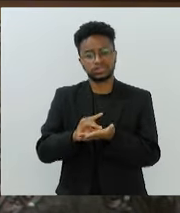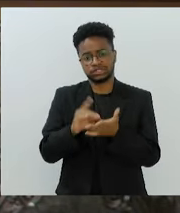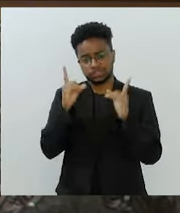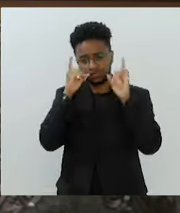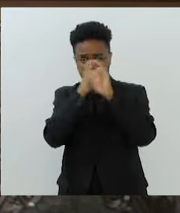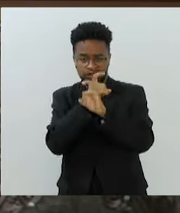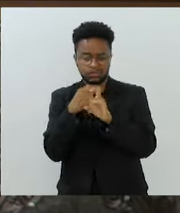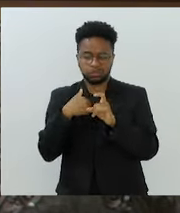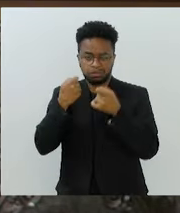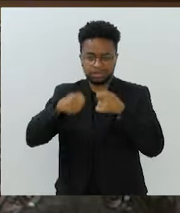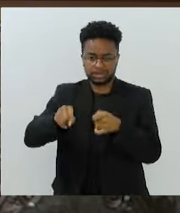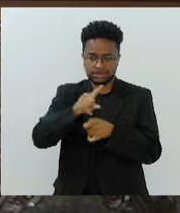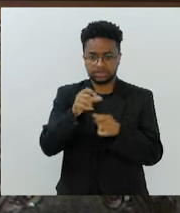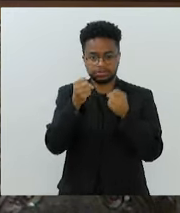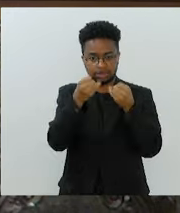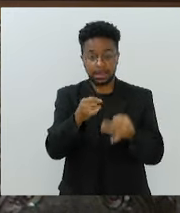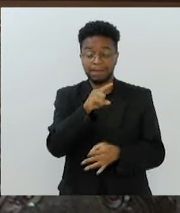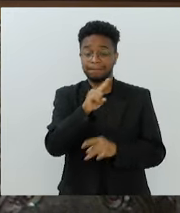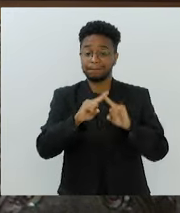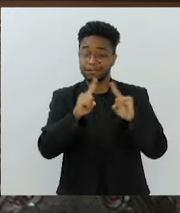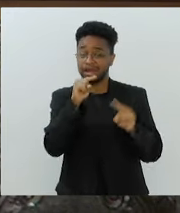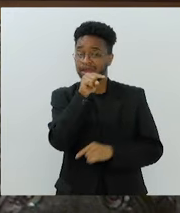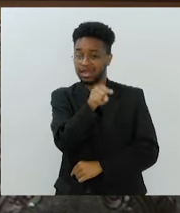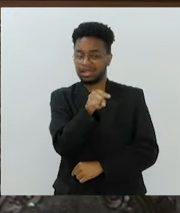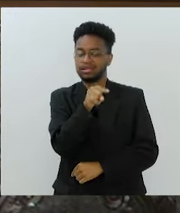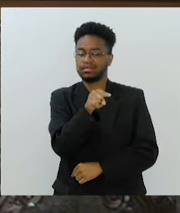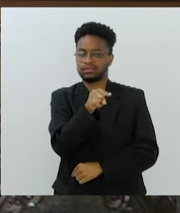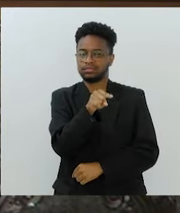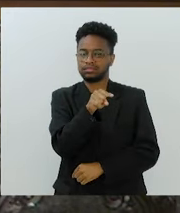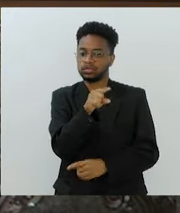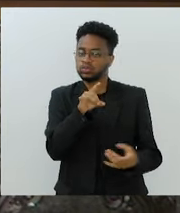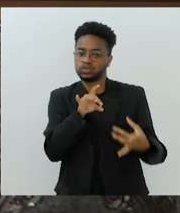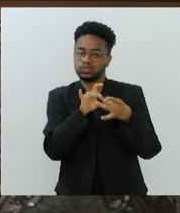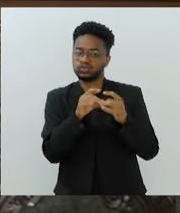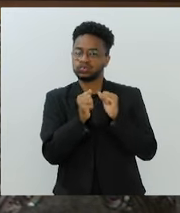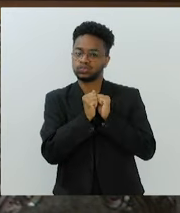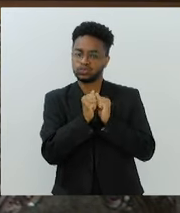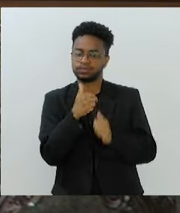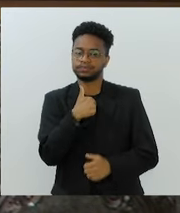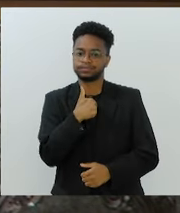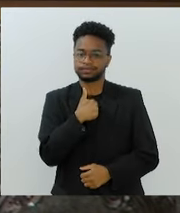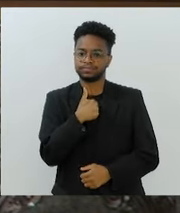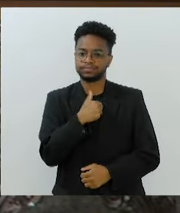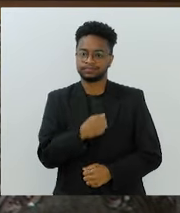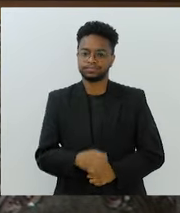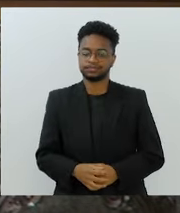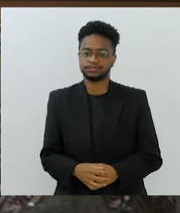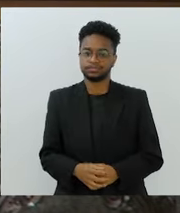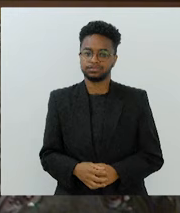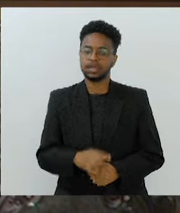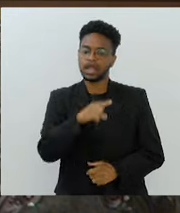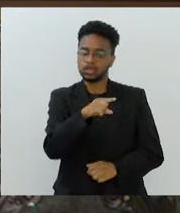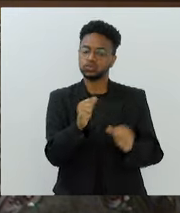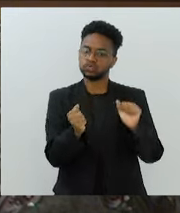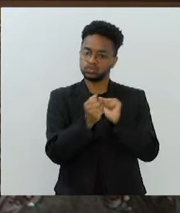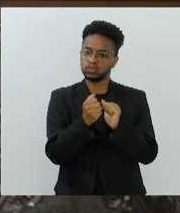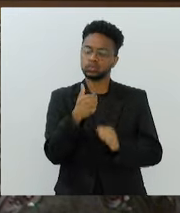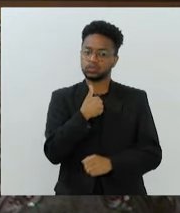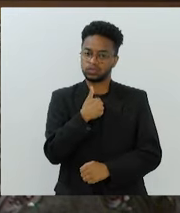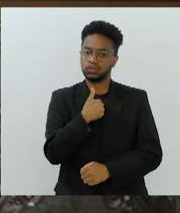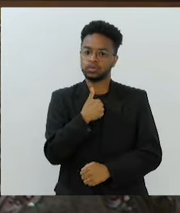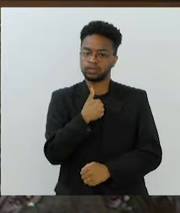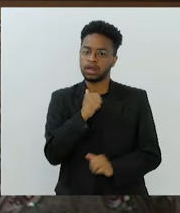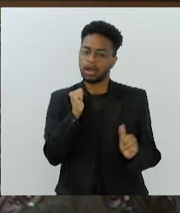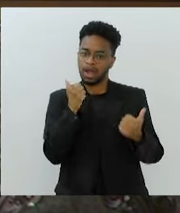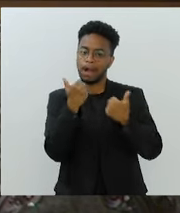ao caso, e esse cara ficou do meu lado, tá? Ele ficou do meu lado, deu o